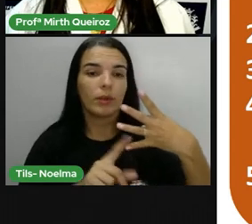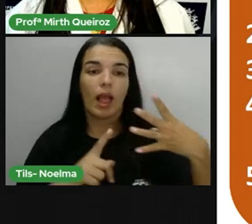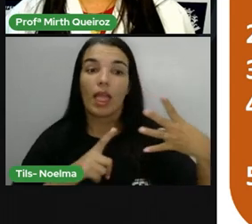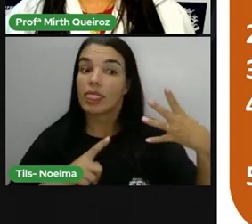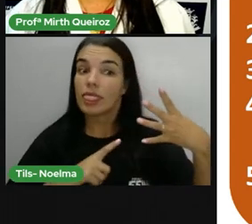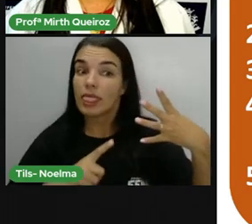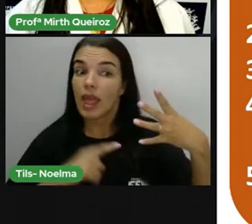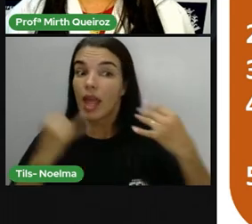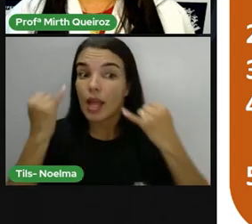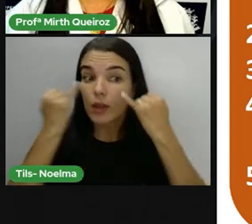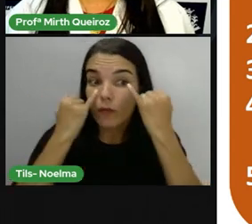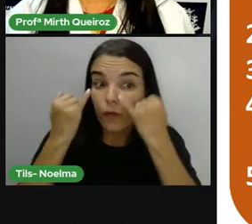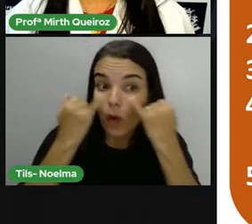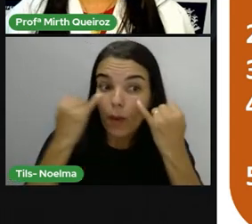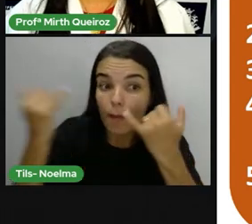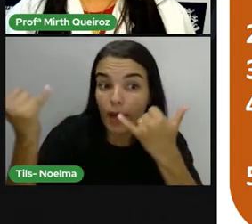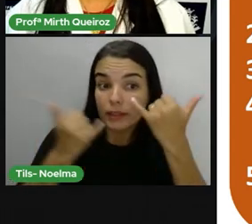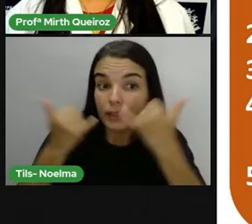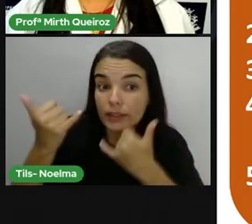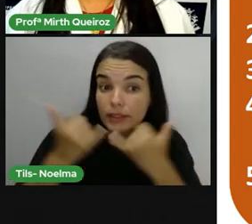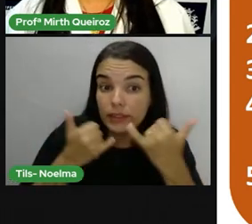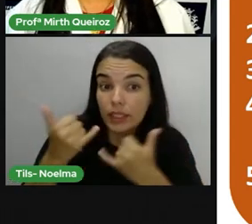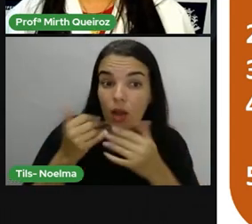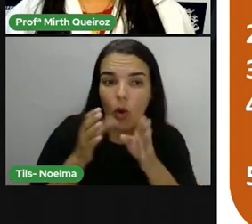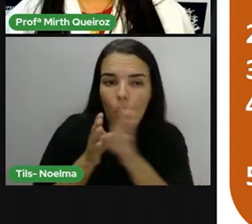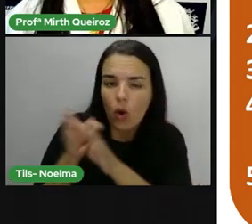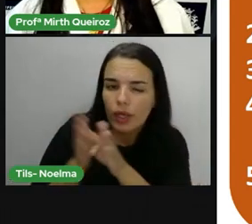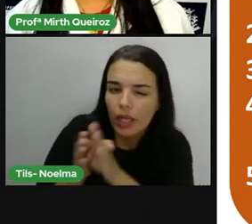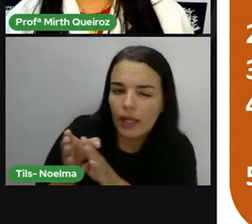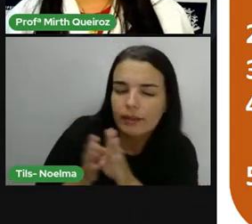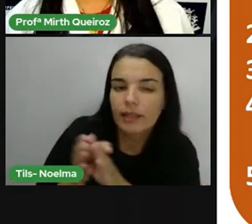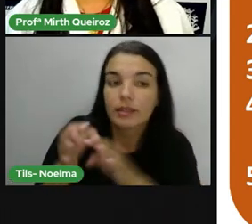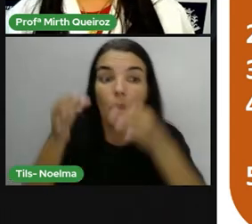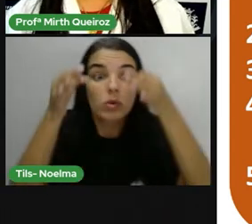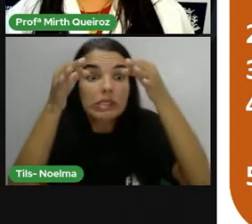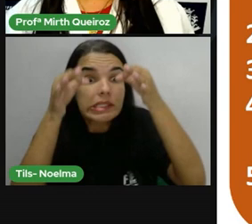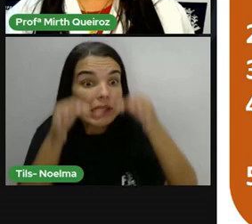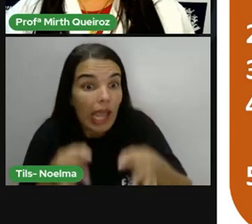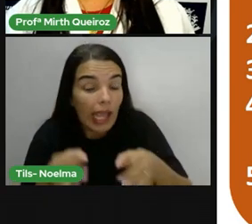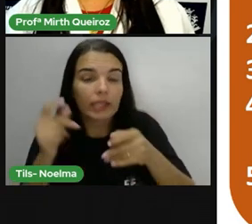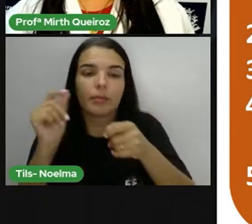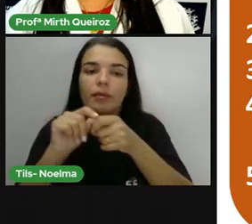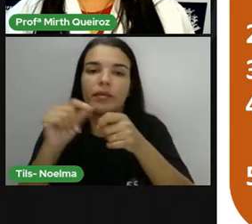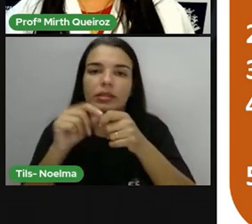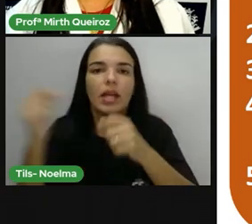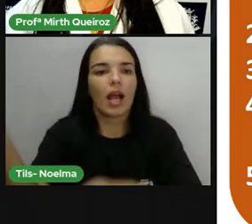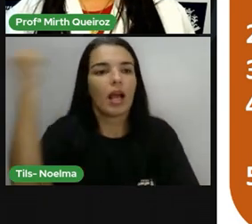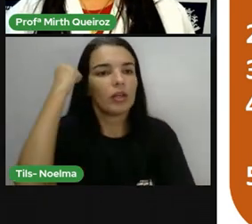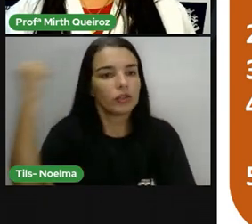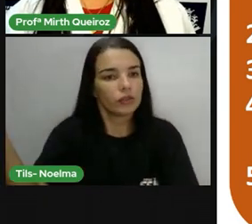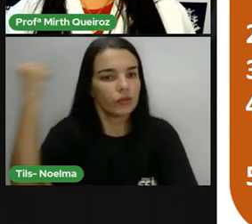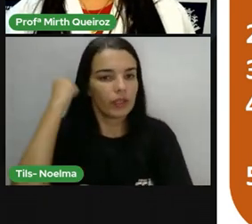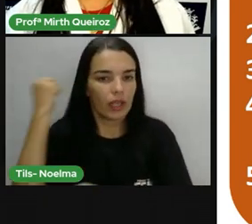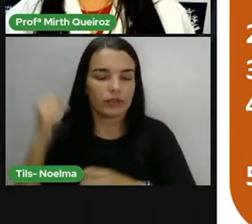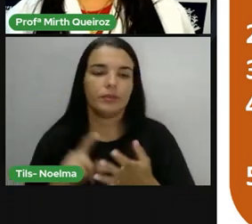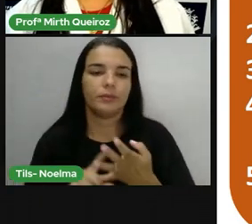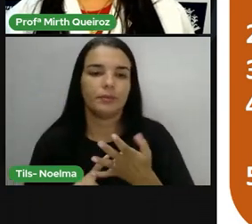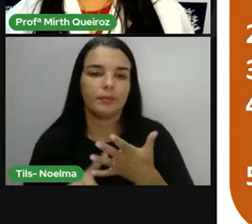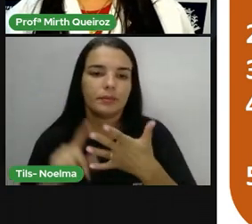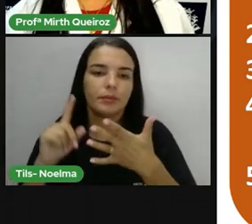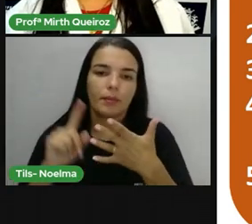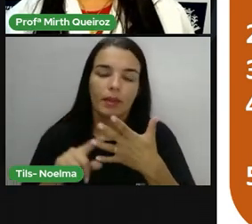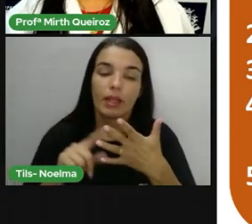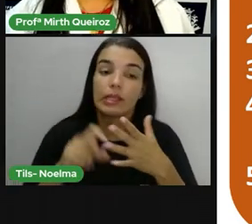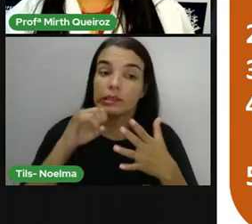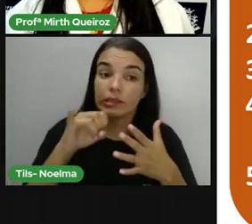precisa de um tempo para que a gente adapte, né, a determinada atividade física. Então, caso você queira fazer de